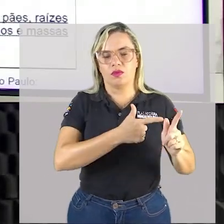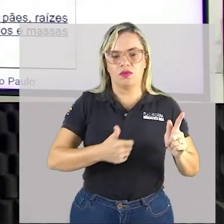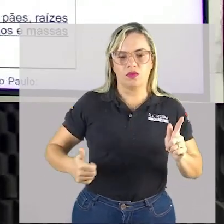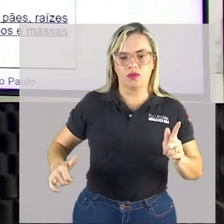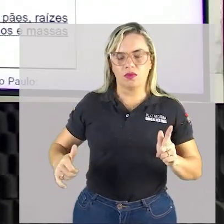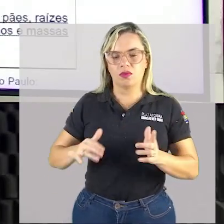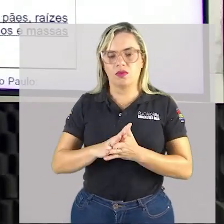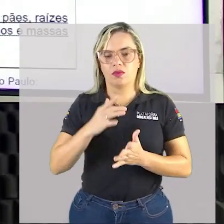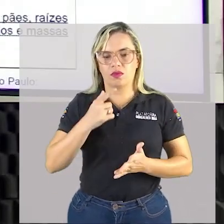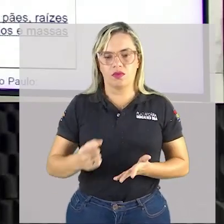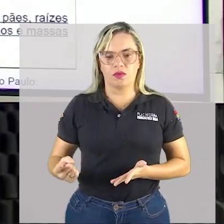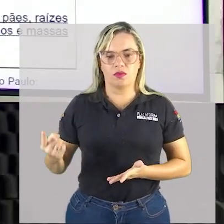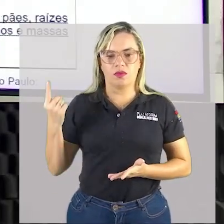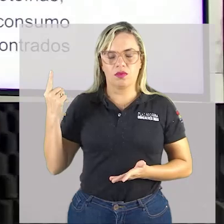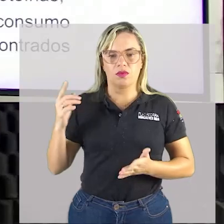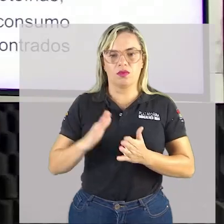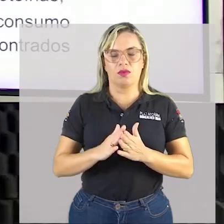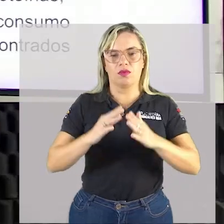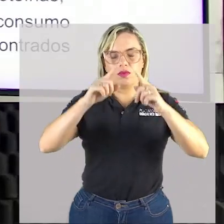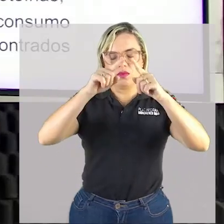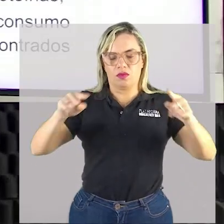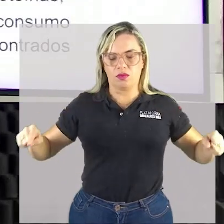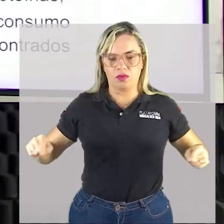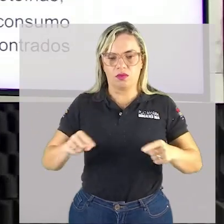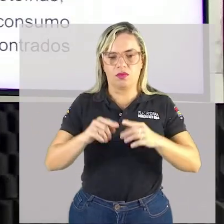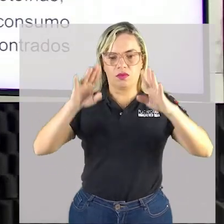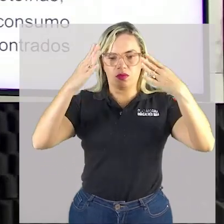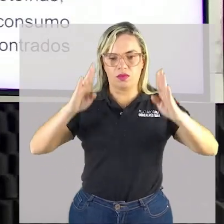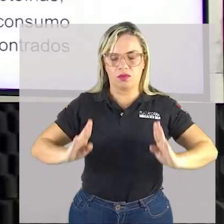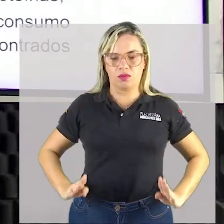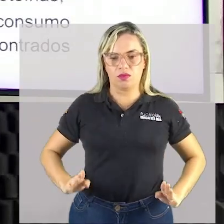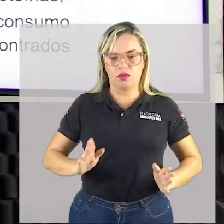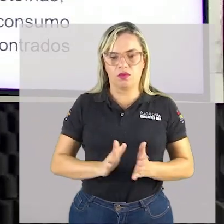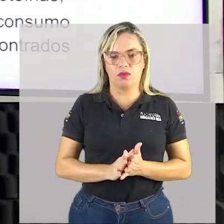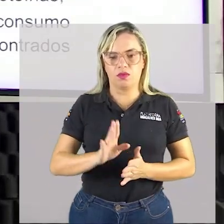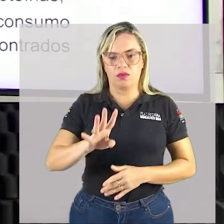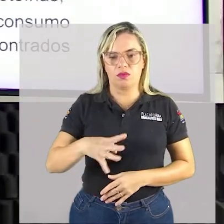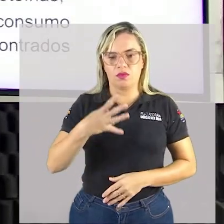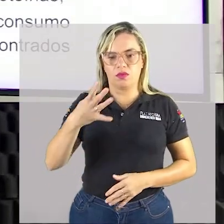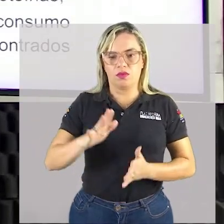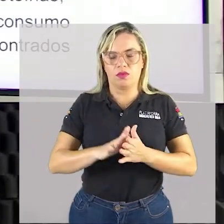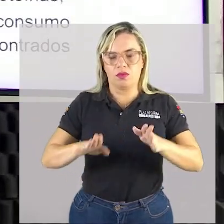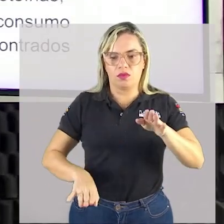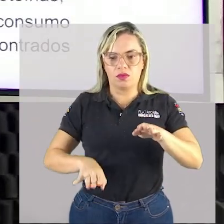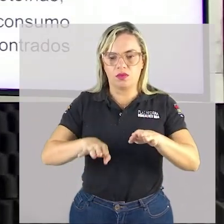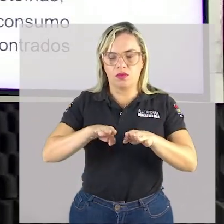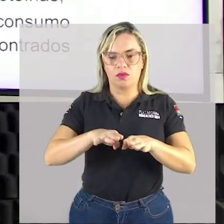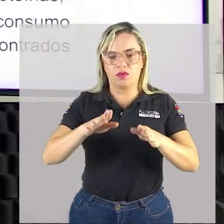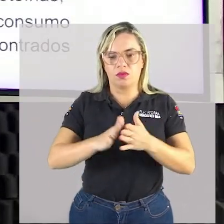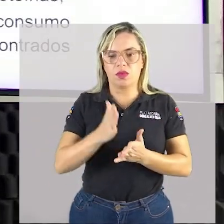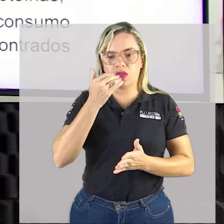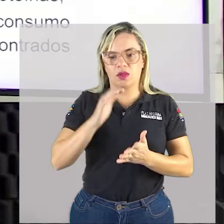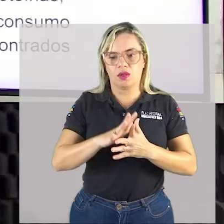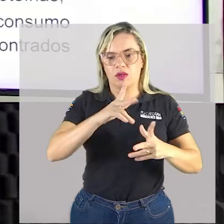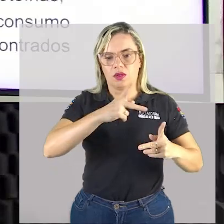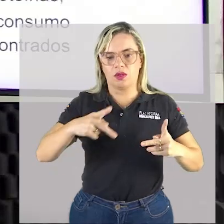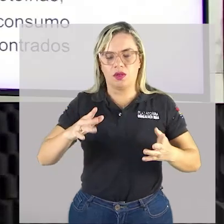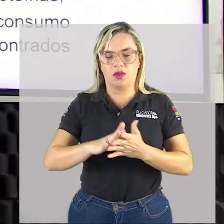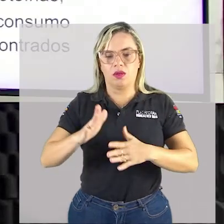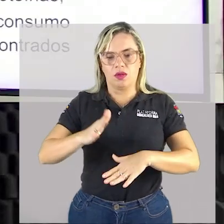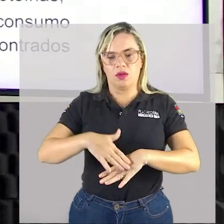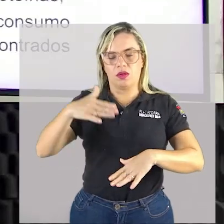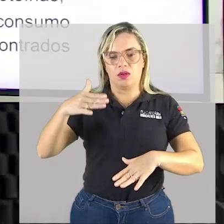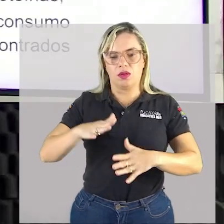predominantes aqui, ó, nesses níveis que a gente discutiu. No nível 4, equilibrar o consumo de proteínas